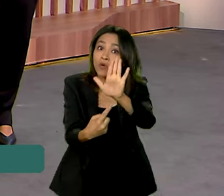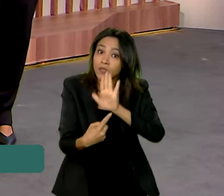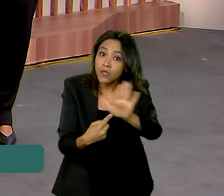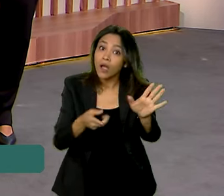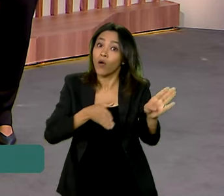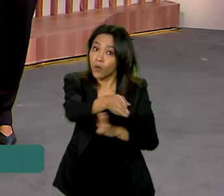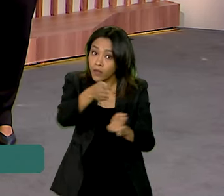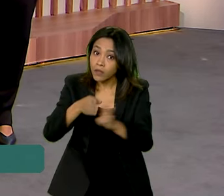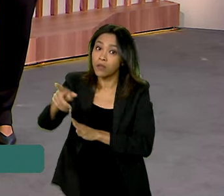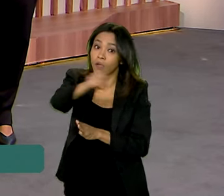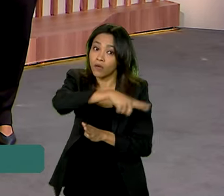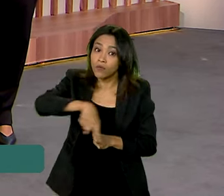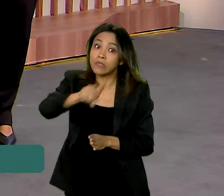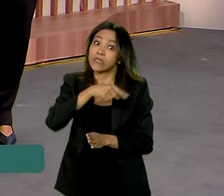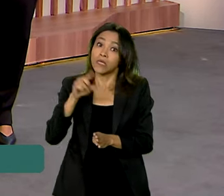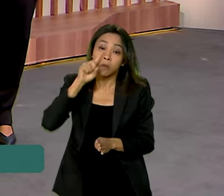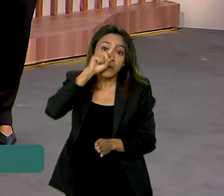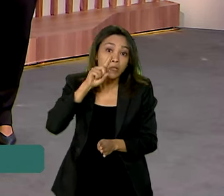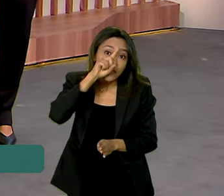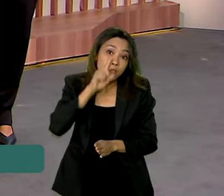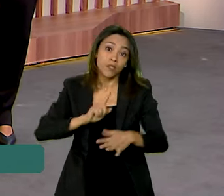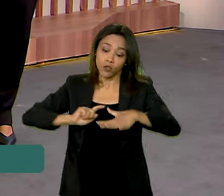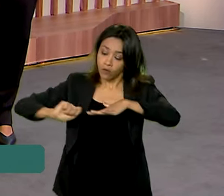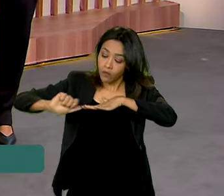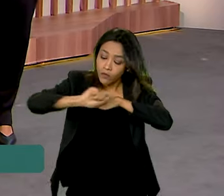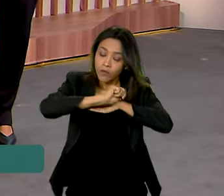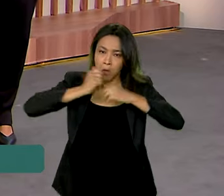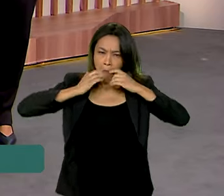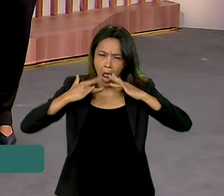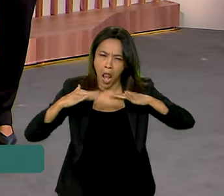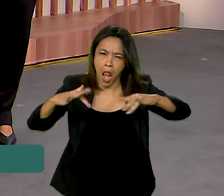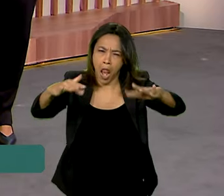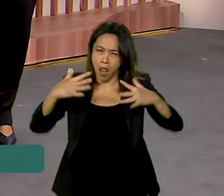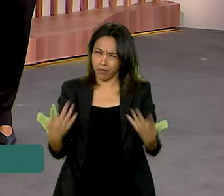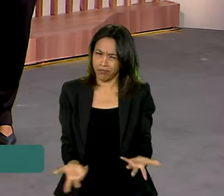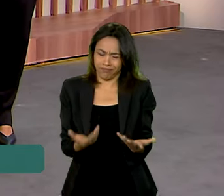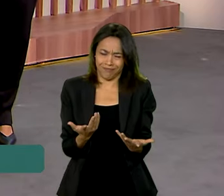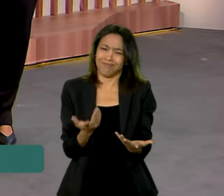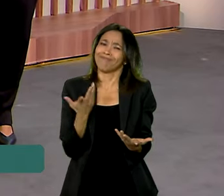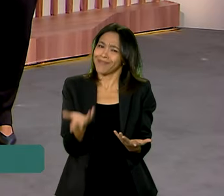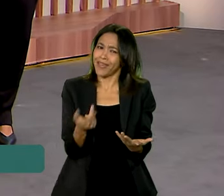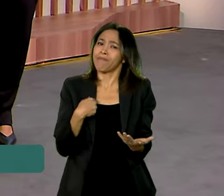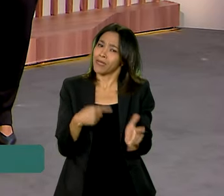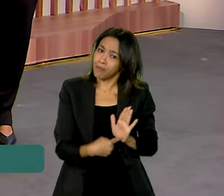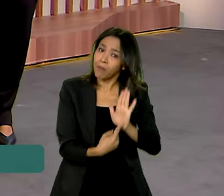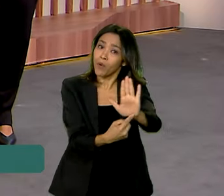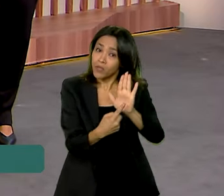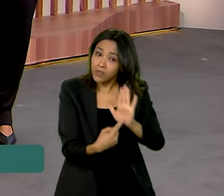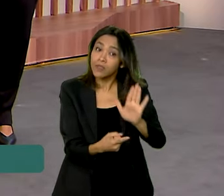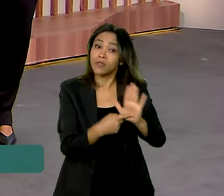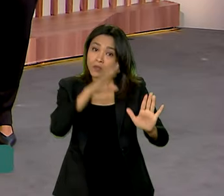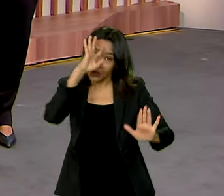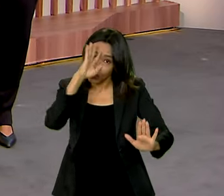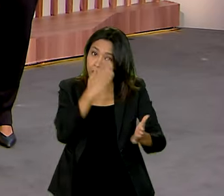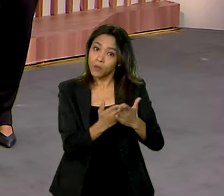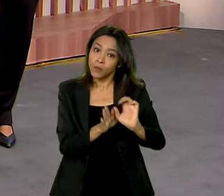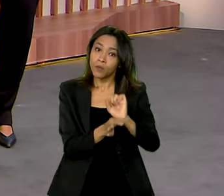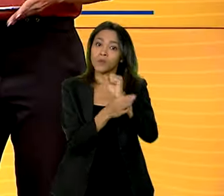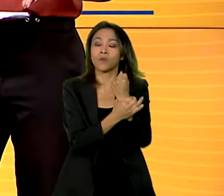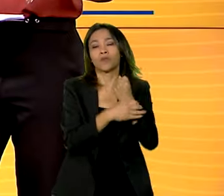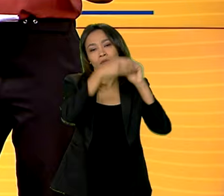que representam aí um risco à população e à democracia, com informação confiável a partir de fontes